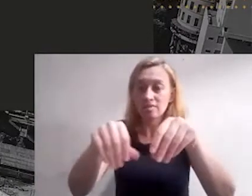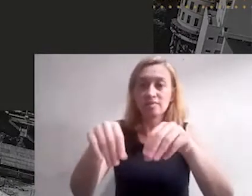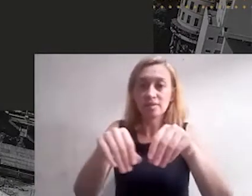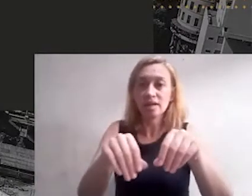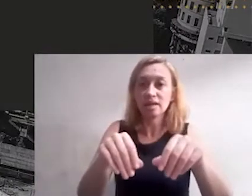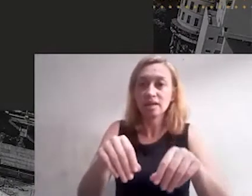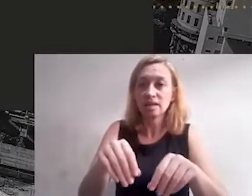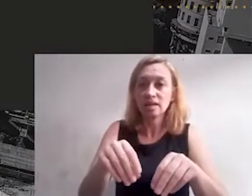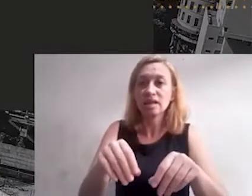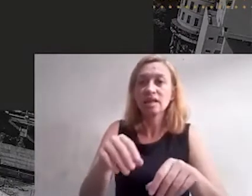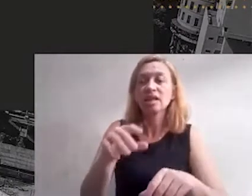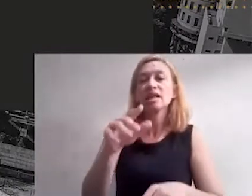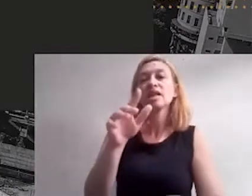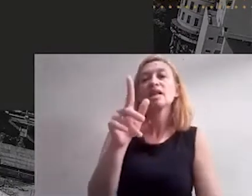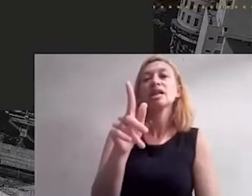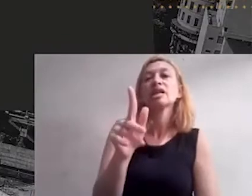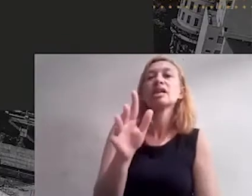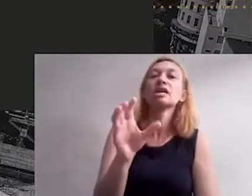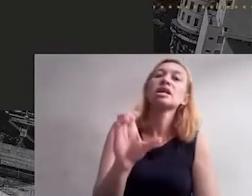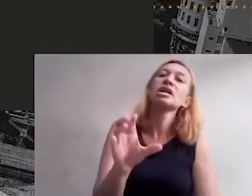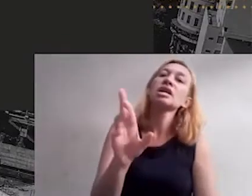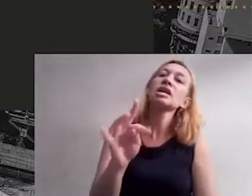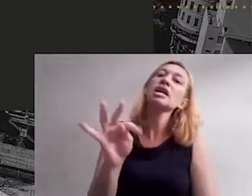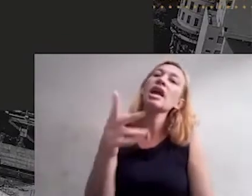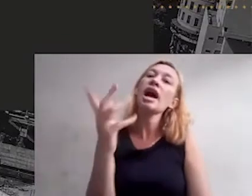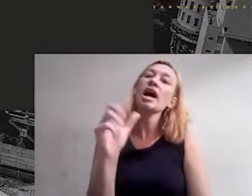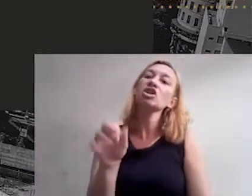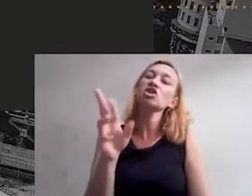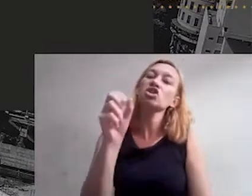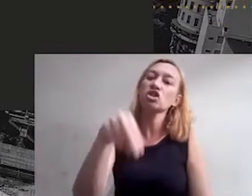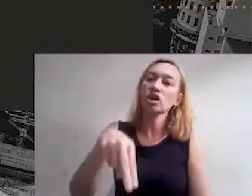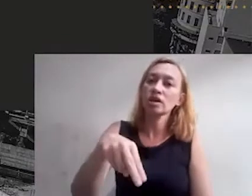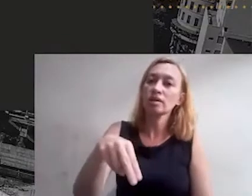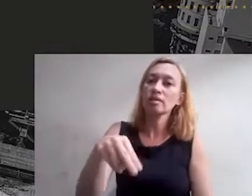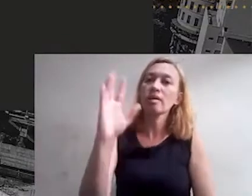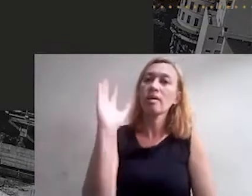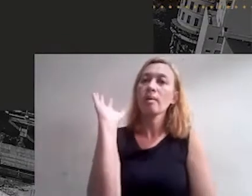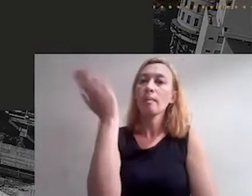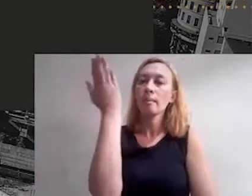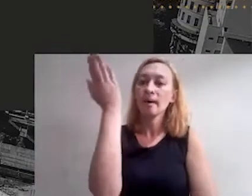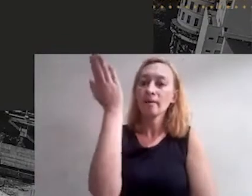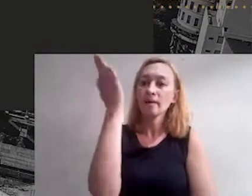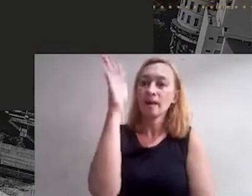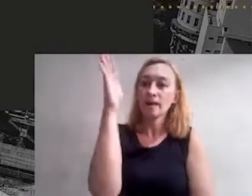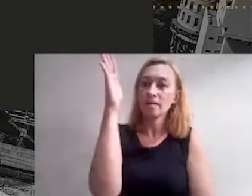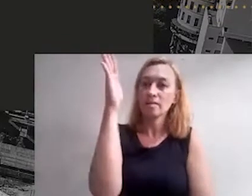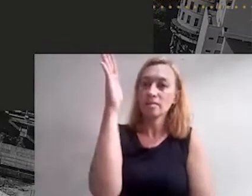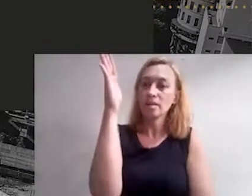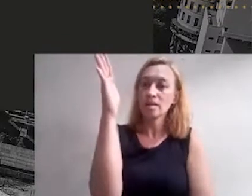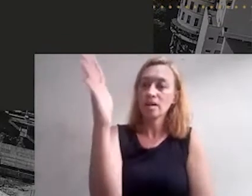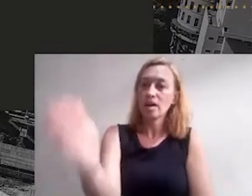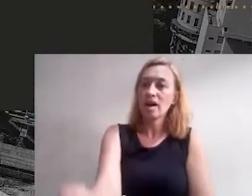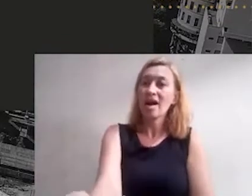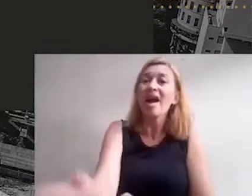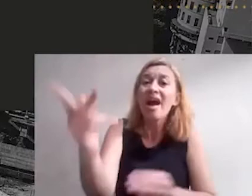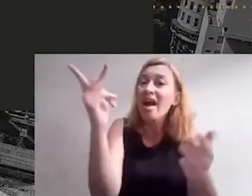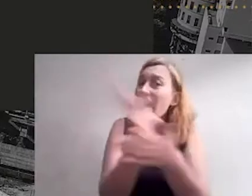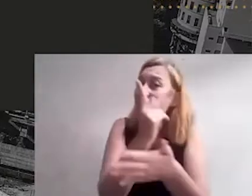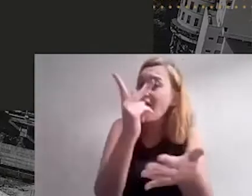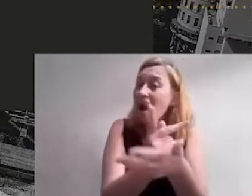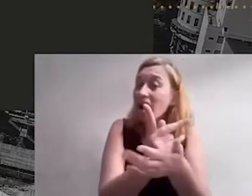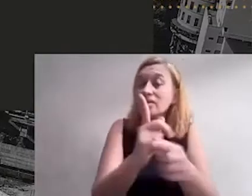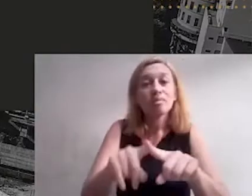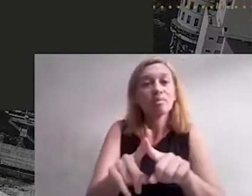é um negócio altamente rentável. Extração de madeira ilegal é altamente rentável. Então, tem